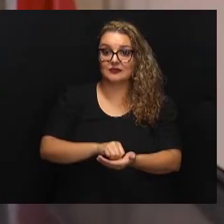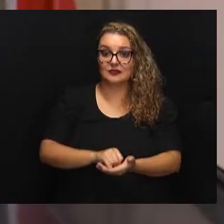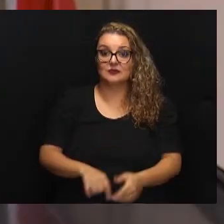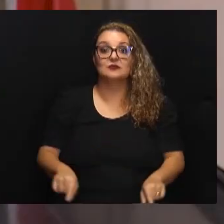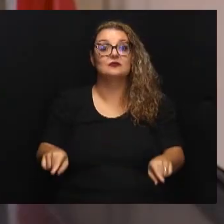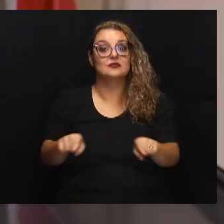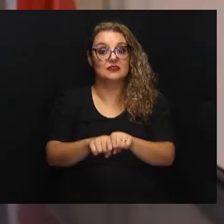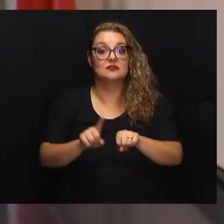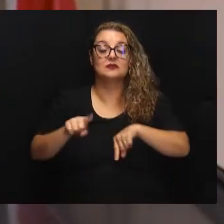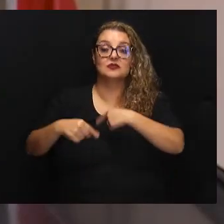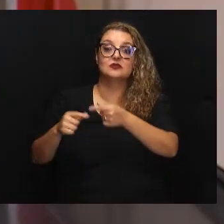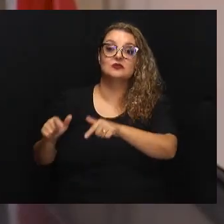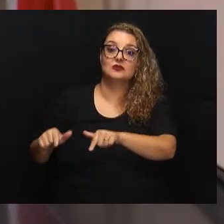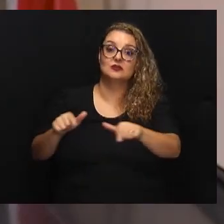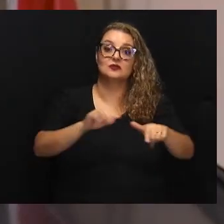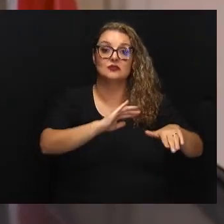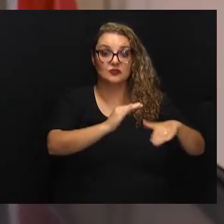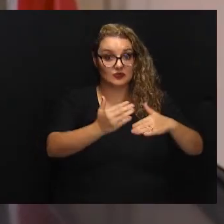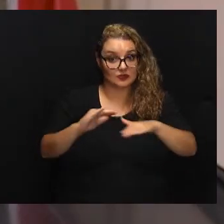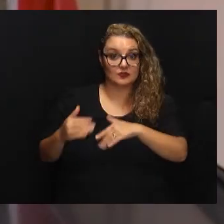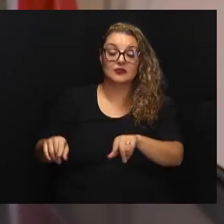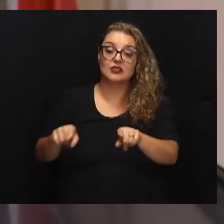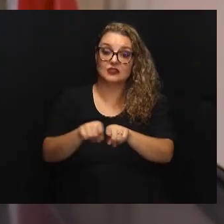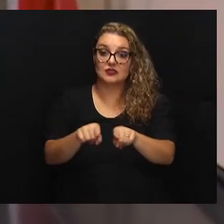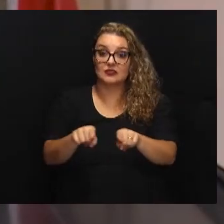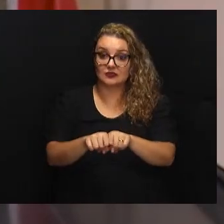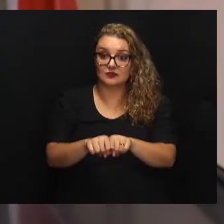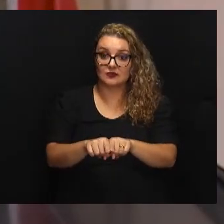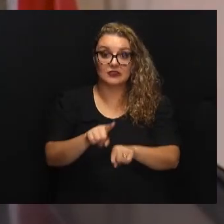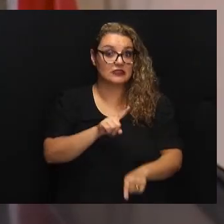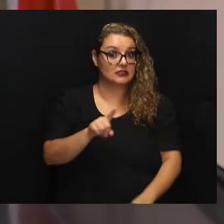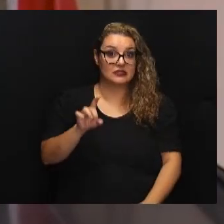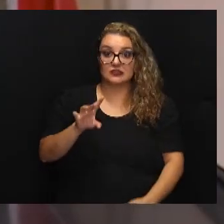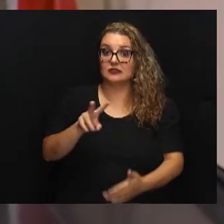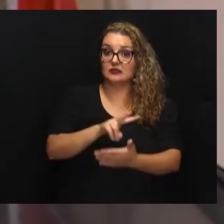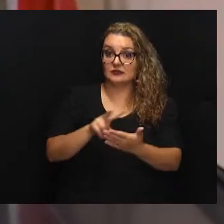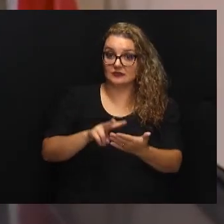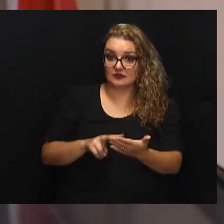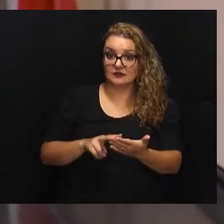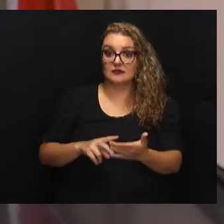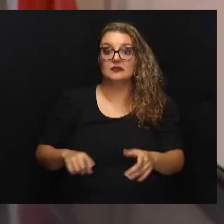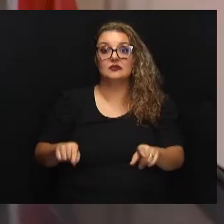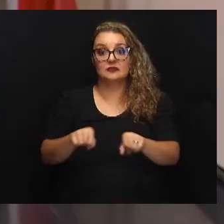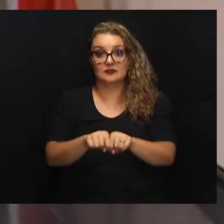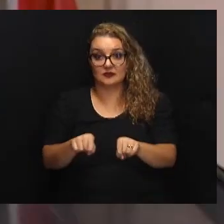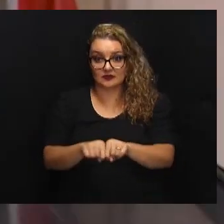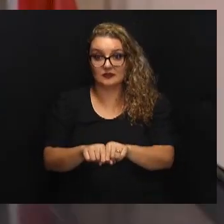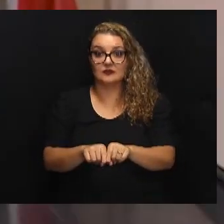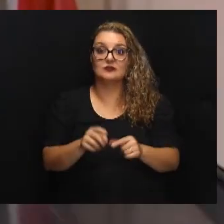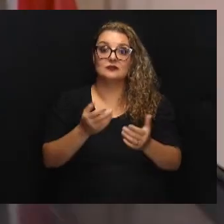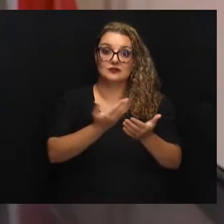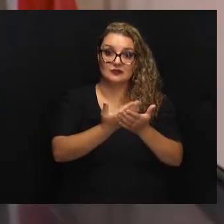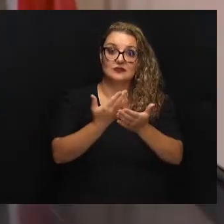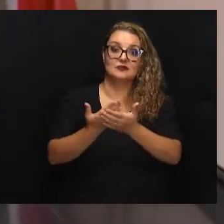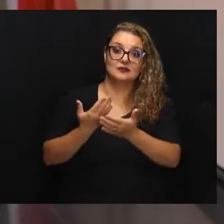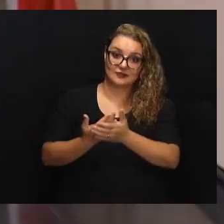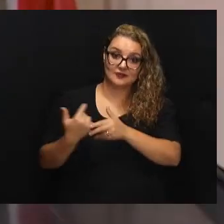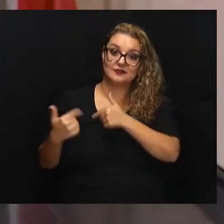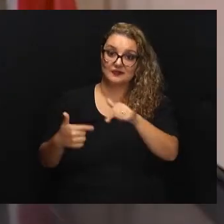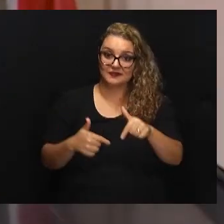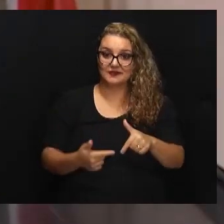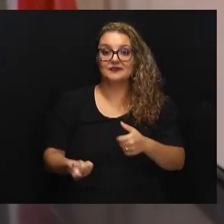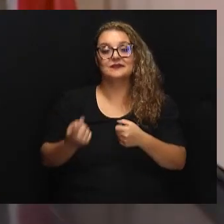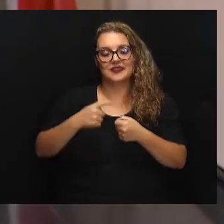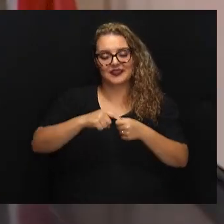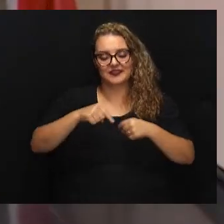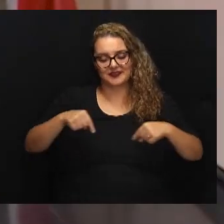essa daqui da região central de Campinas, mas de outros bairros e localidades também, não só para leitura, mas